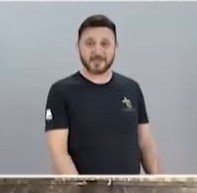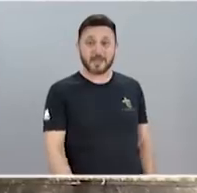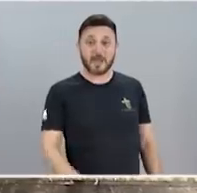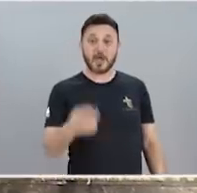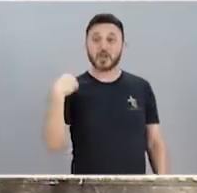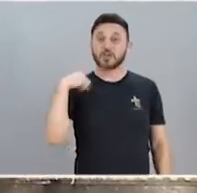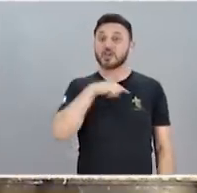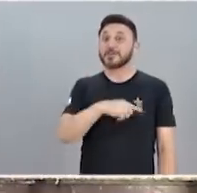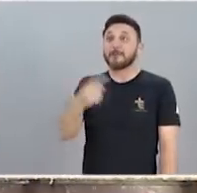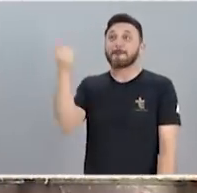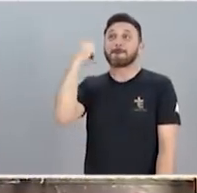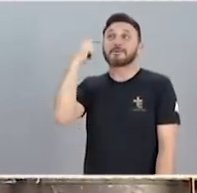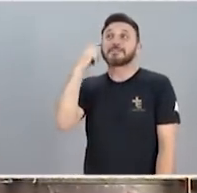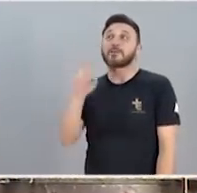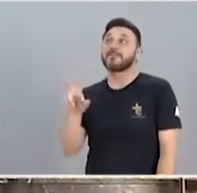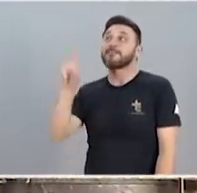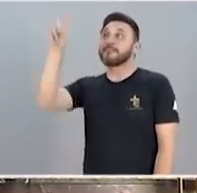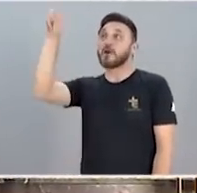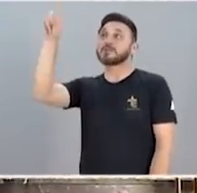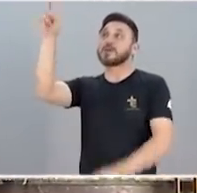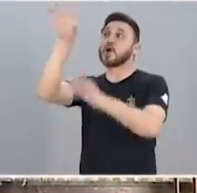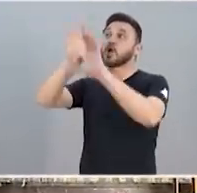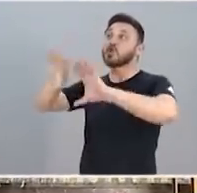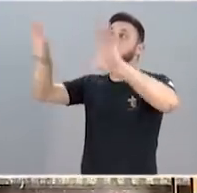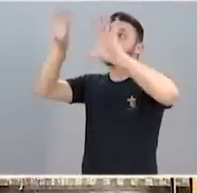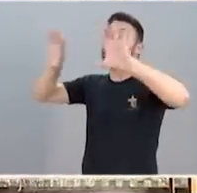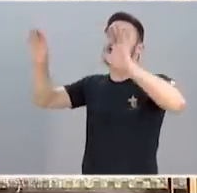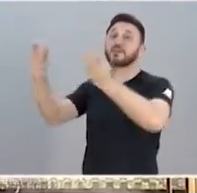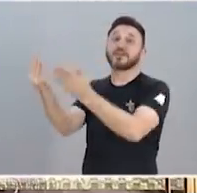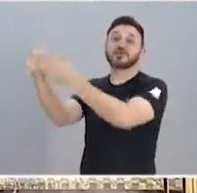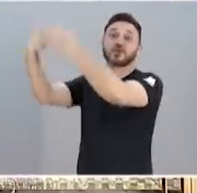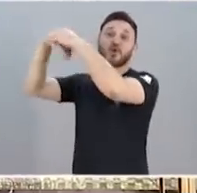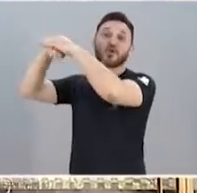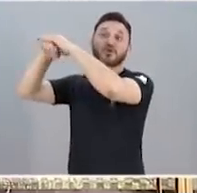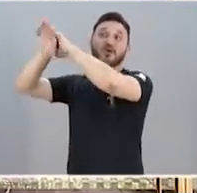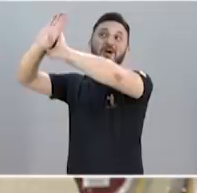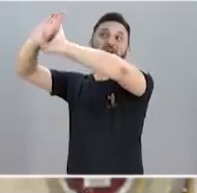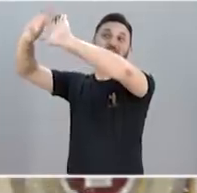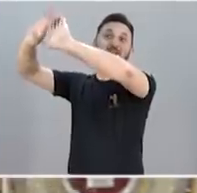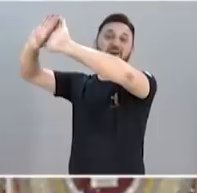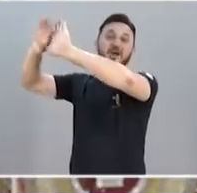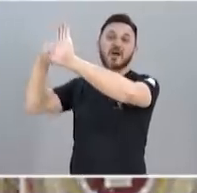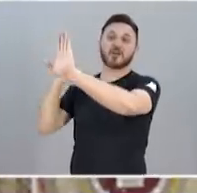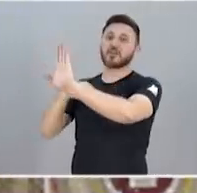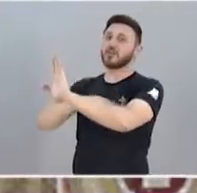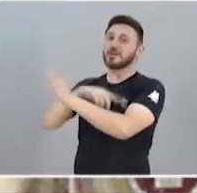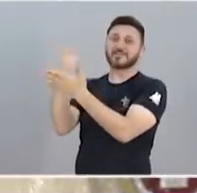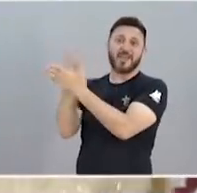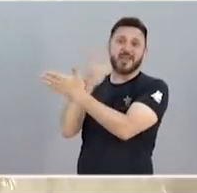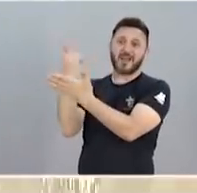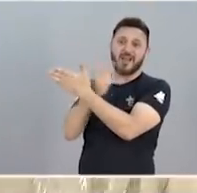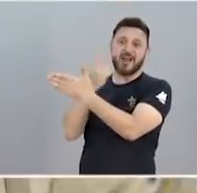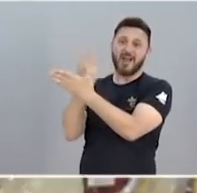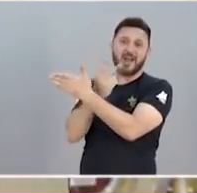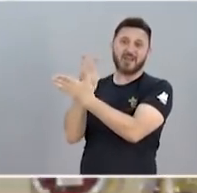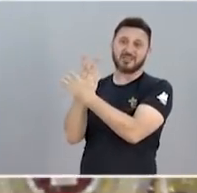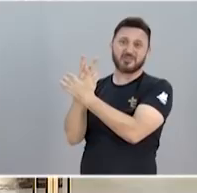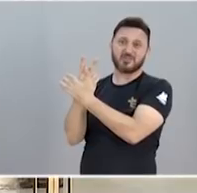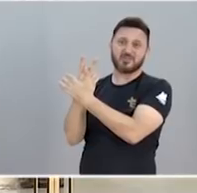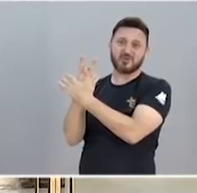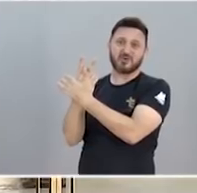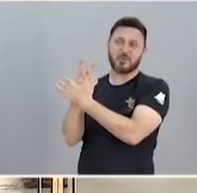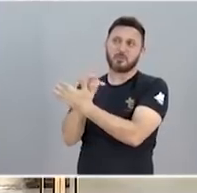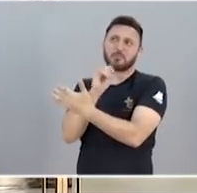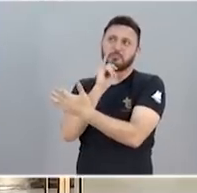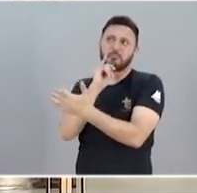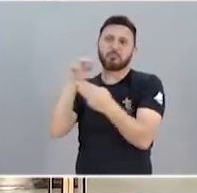Nós achamos que Deus se esconde atrás das nuvens. A gente criou uma imagem errada do Olimpo, uma imagem